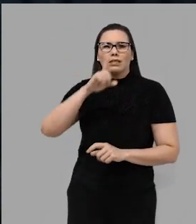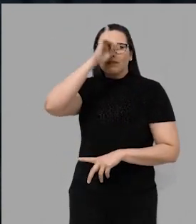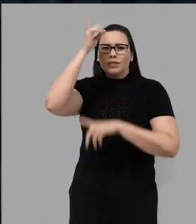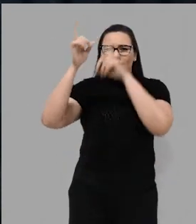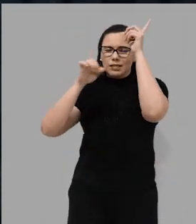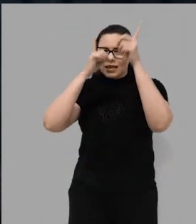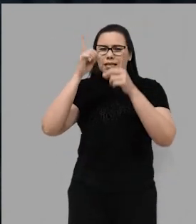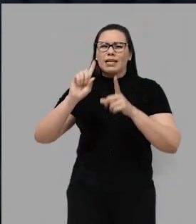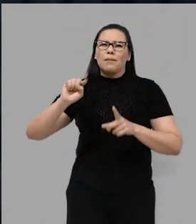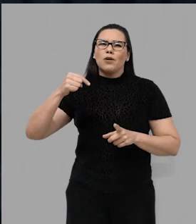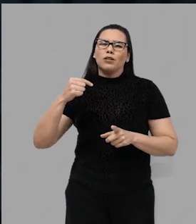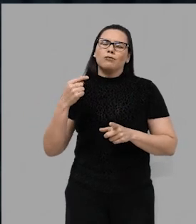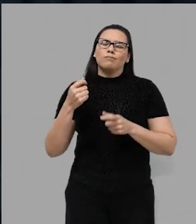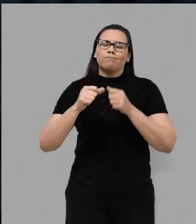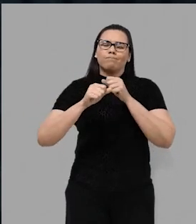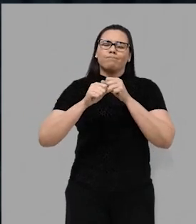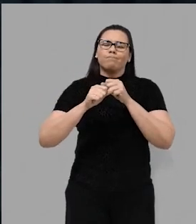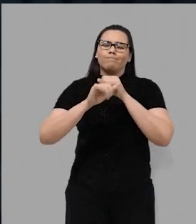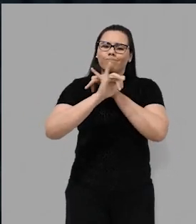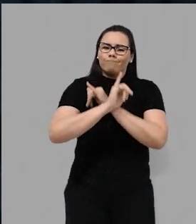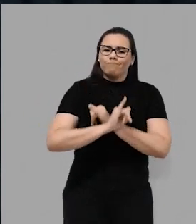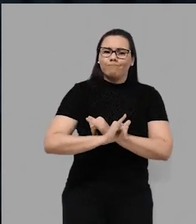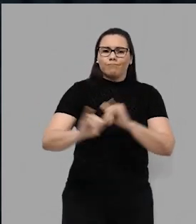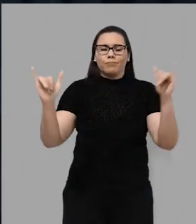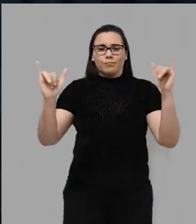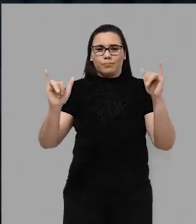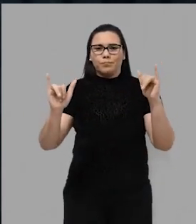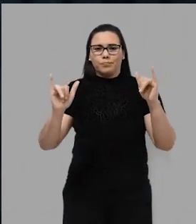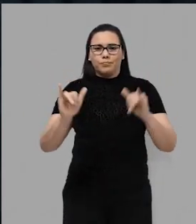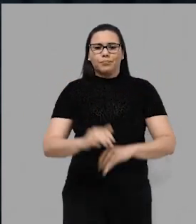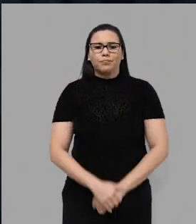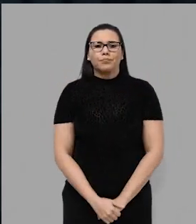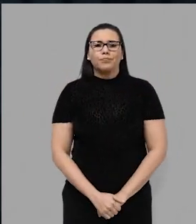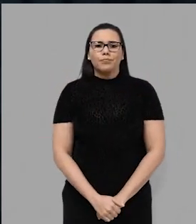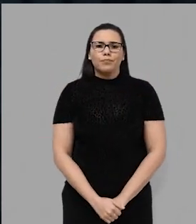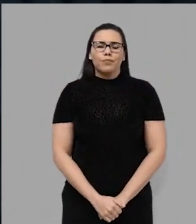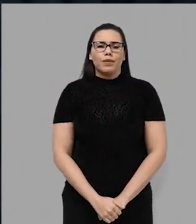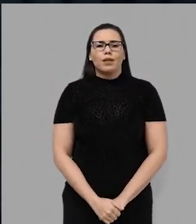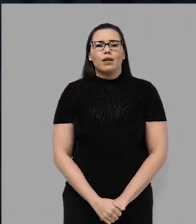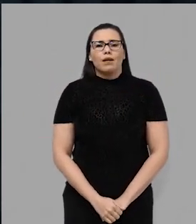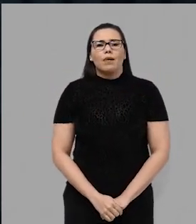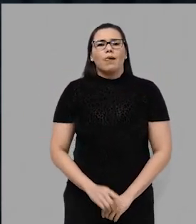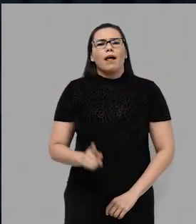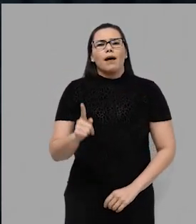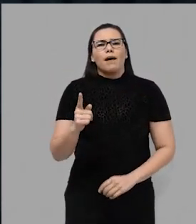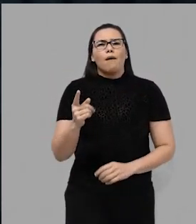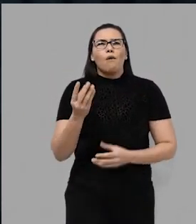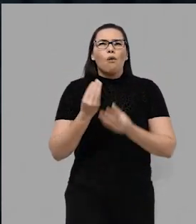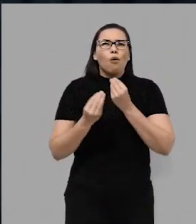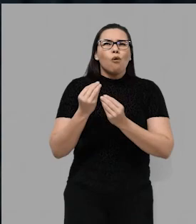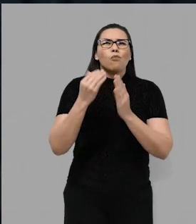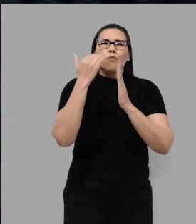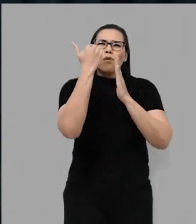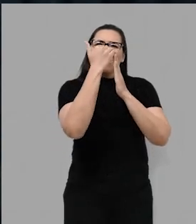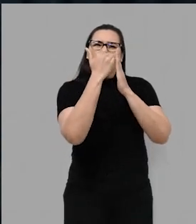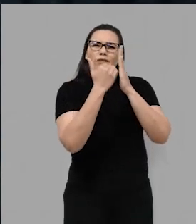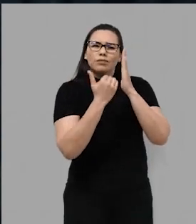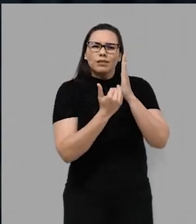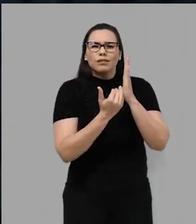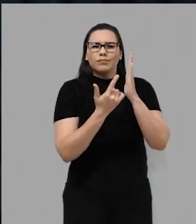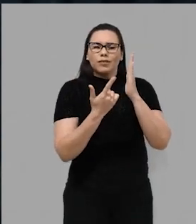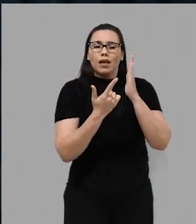fossem propagadas no mundo científico, a maneira de se classificar os seres vivos futuramente